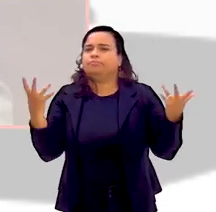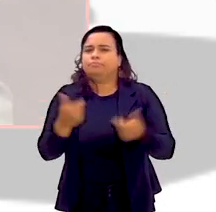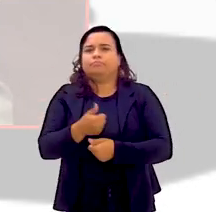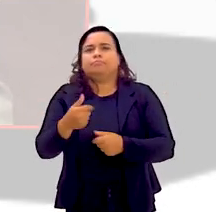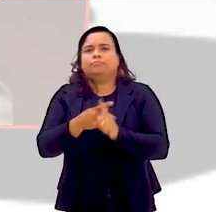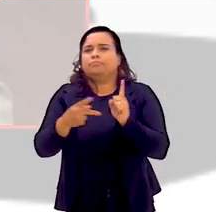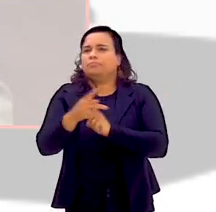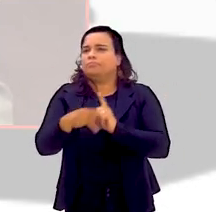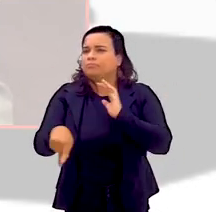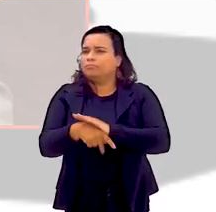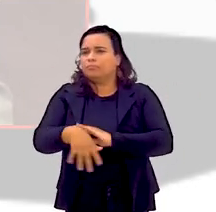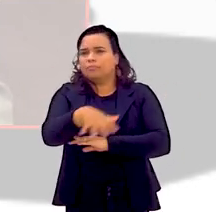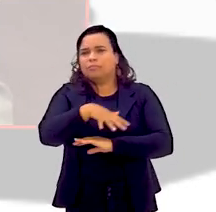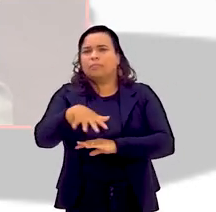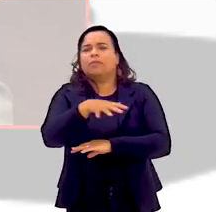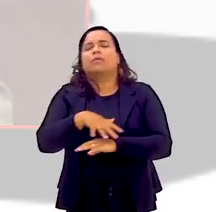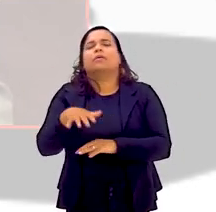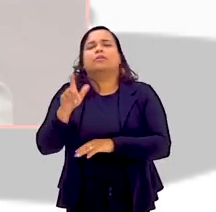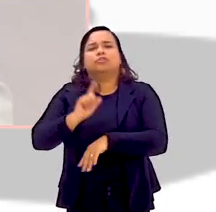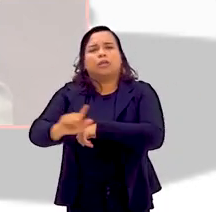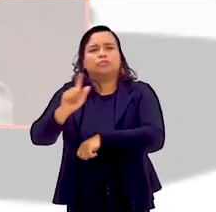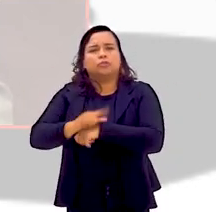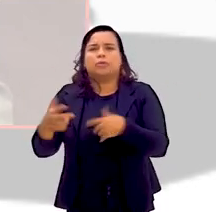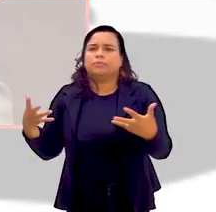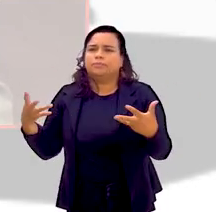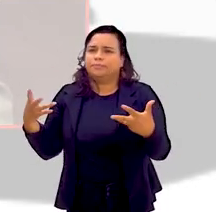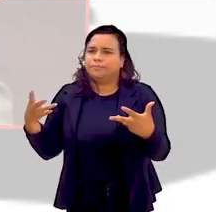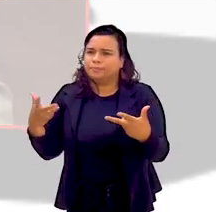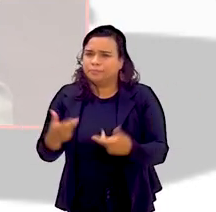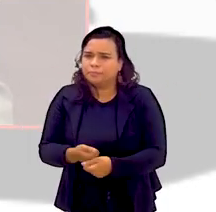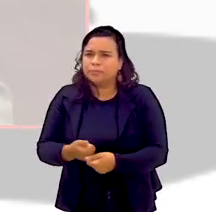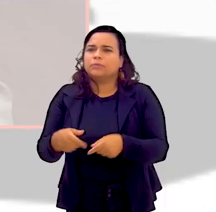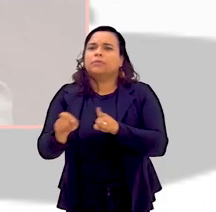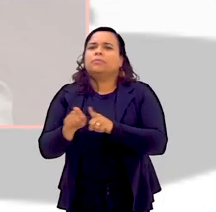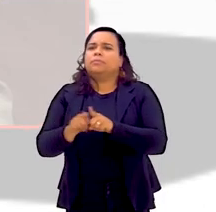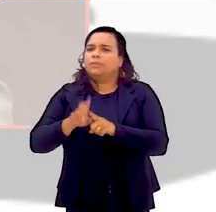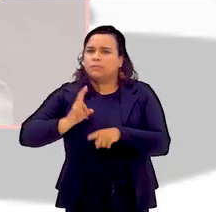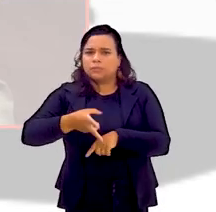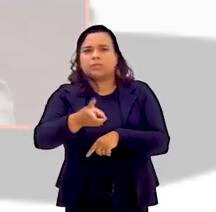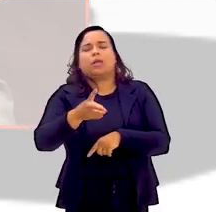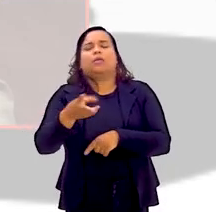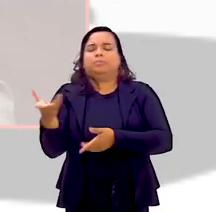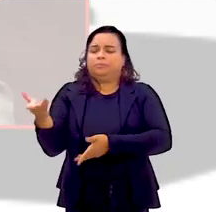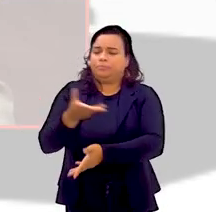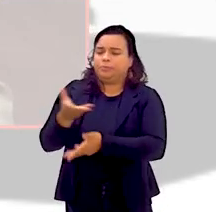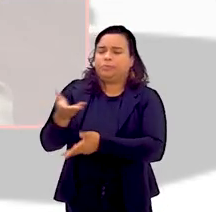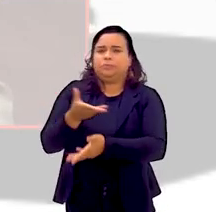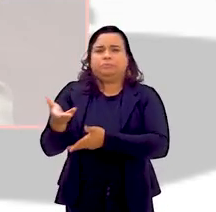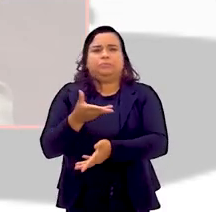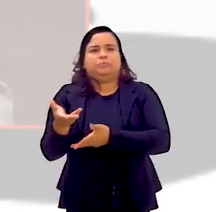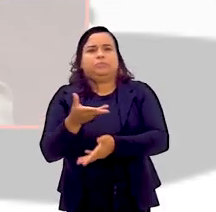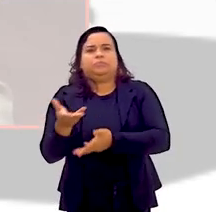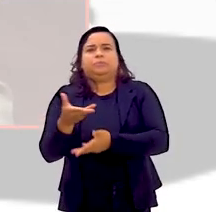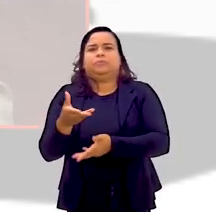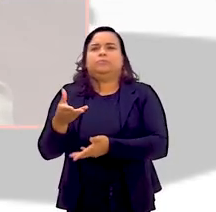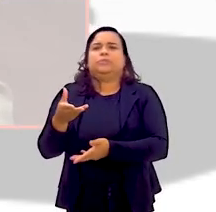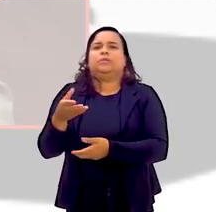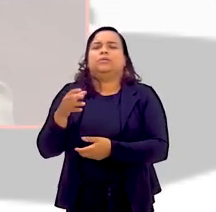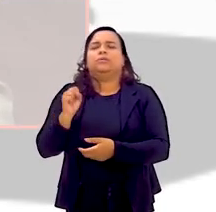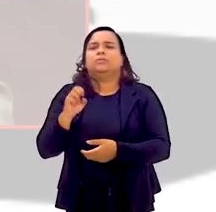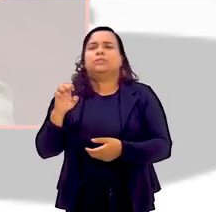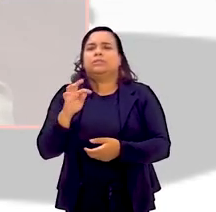Sérgio Ricardo, que é também um gestor de mão cheia, que está muito ligado, sempre teve uma sinergia muito grande com a